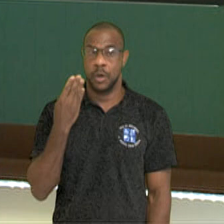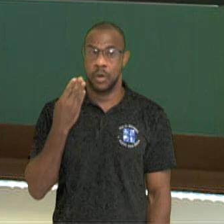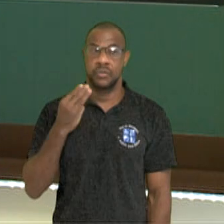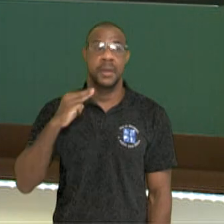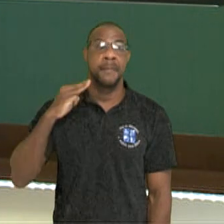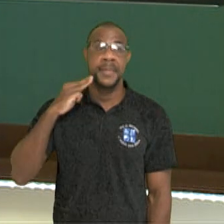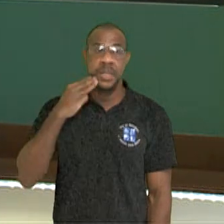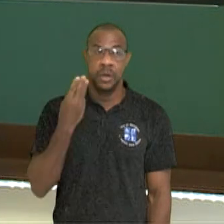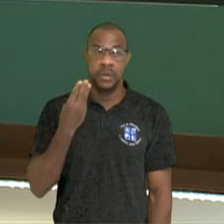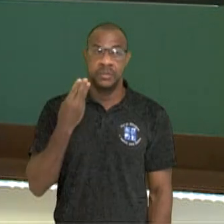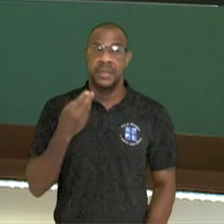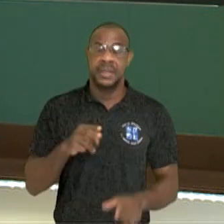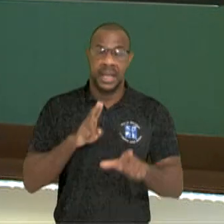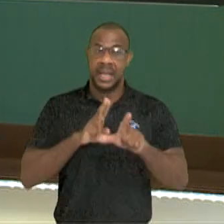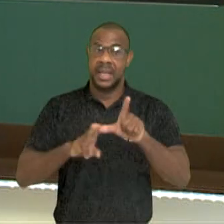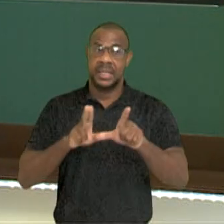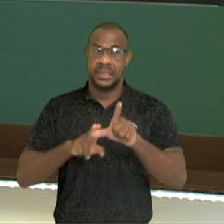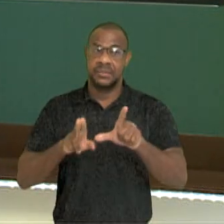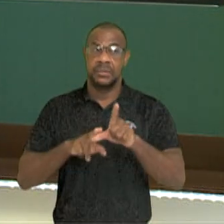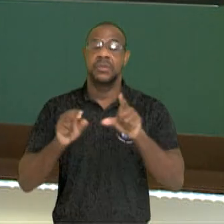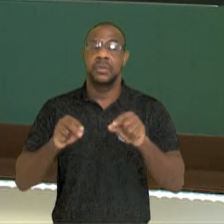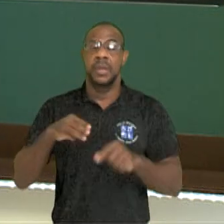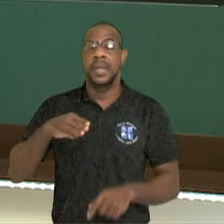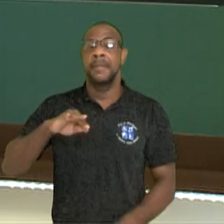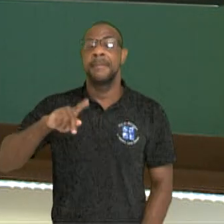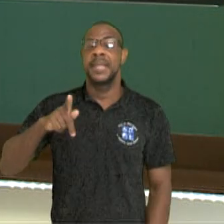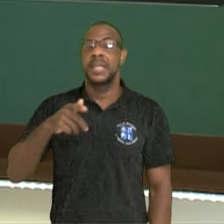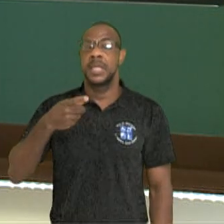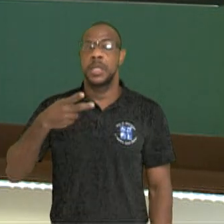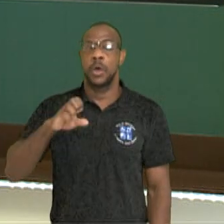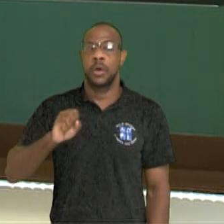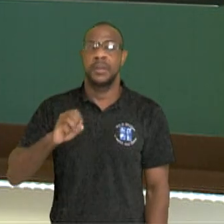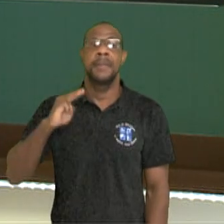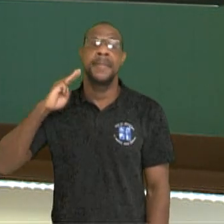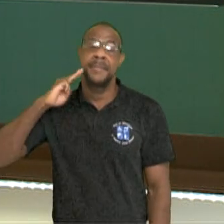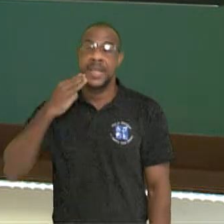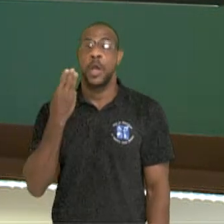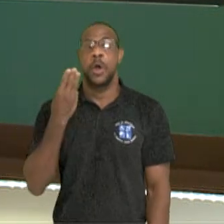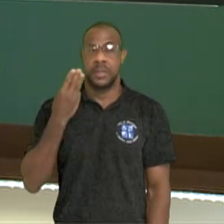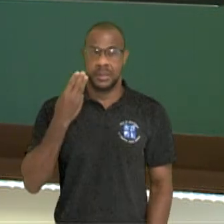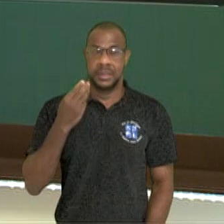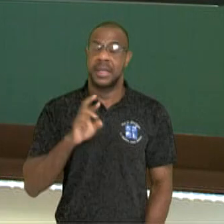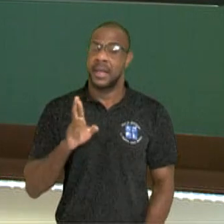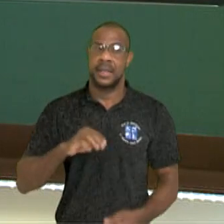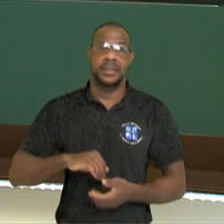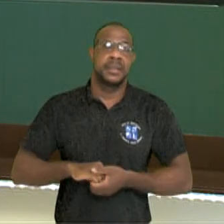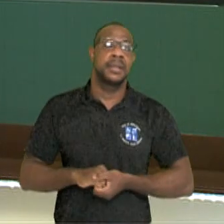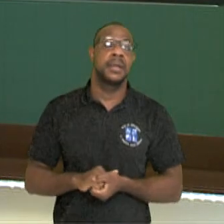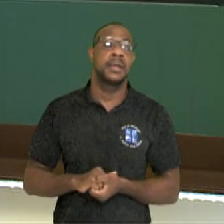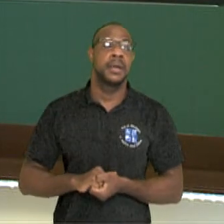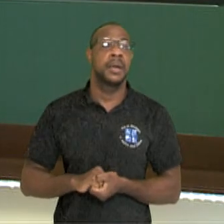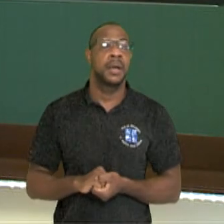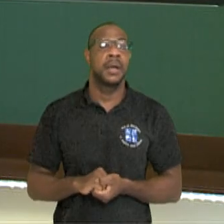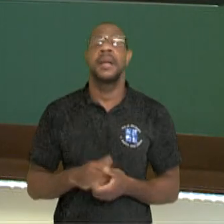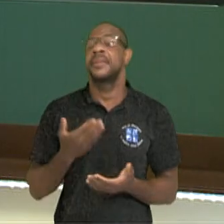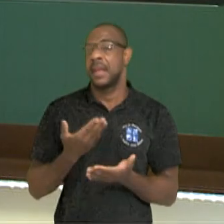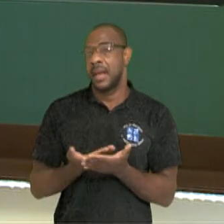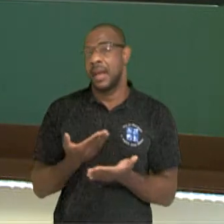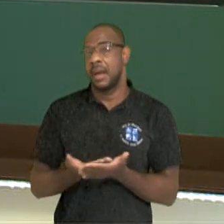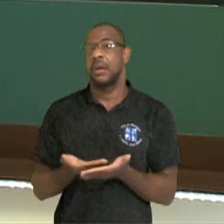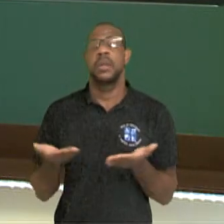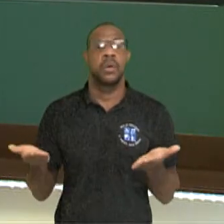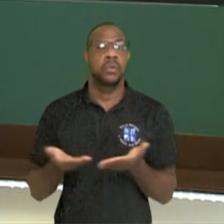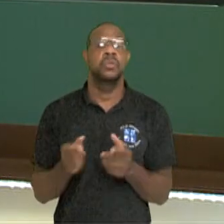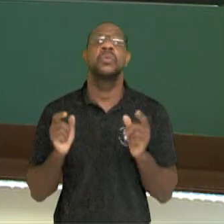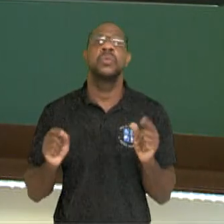né? Porque lá na legenda a gente estava falando em milhões de reais, ok? Bom, então na aula de